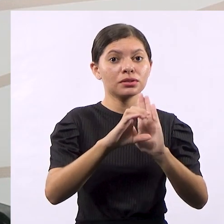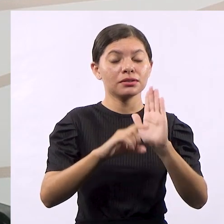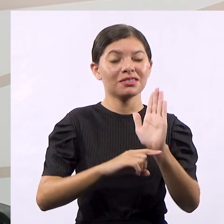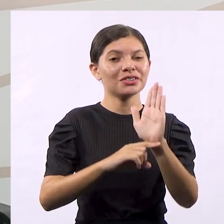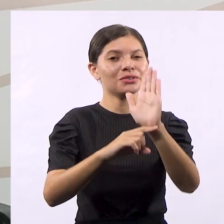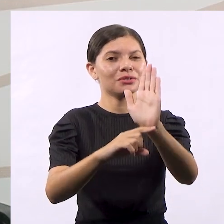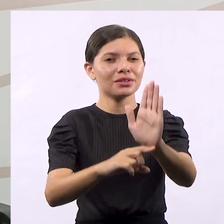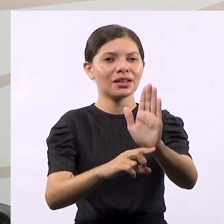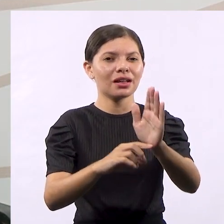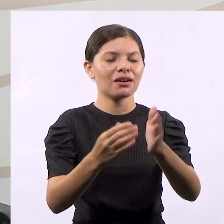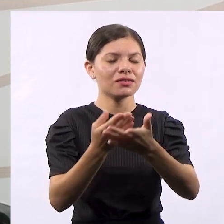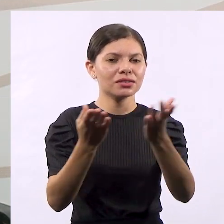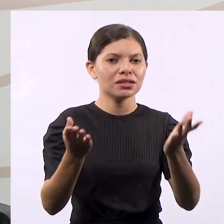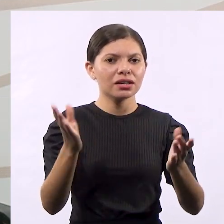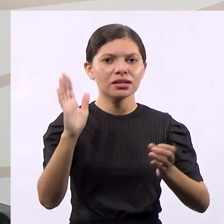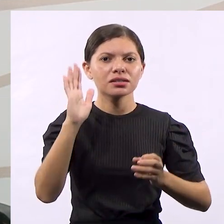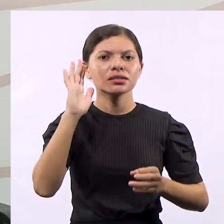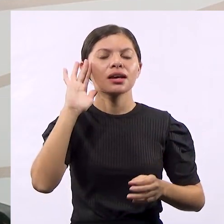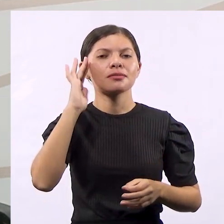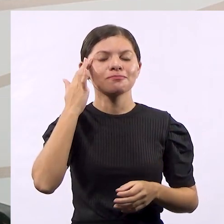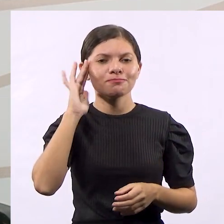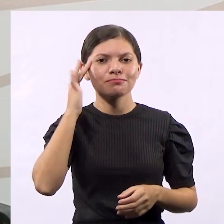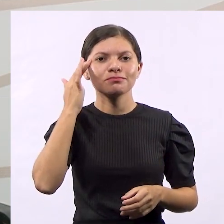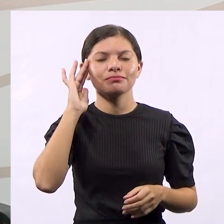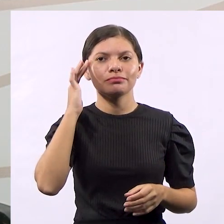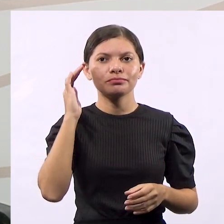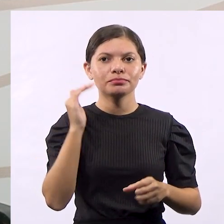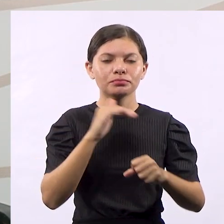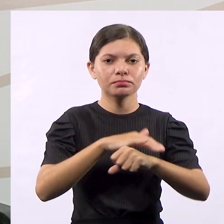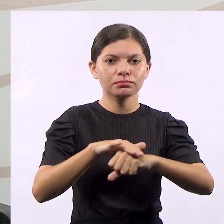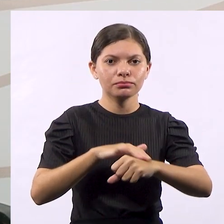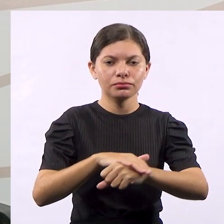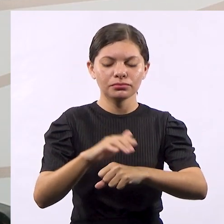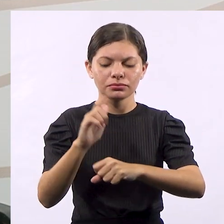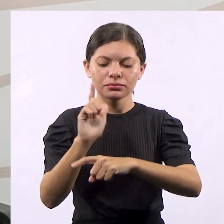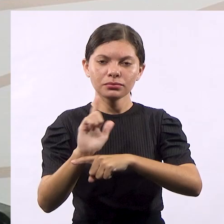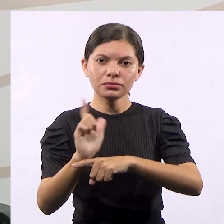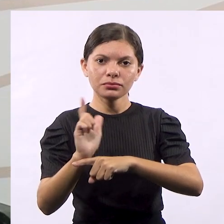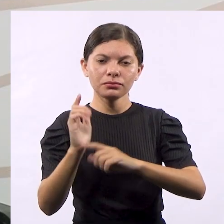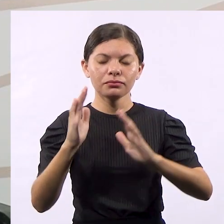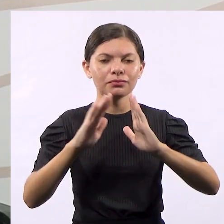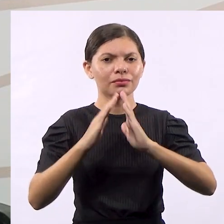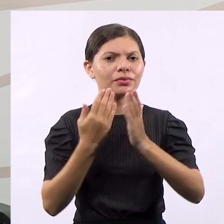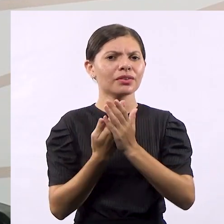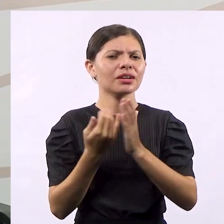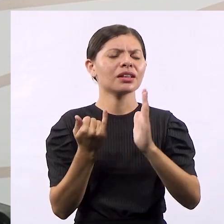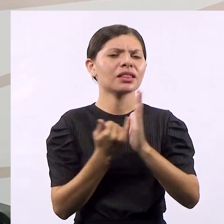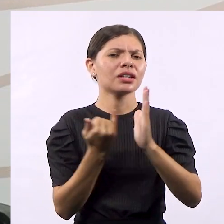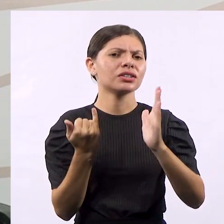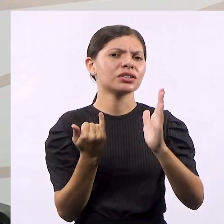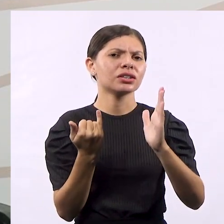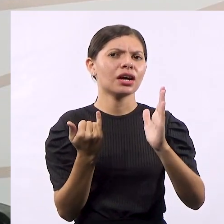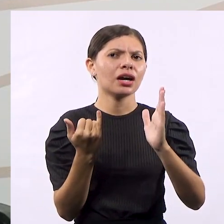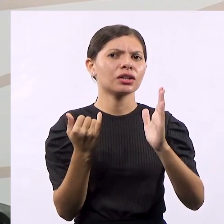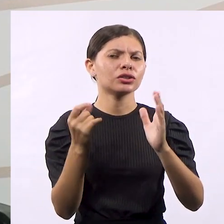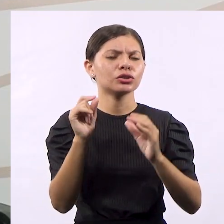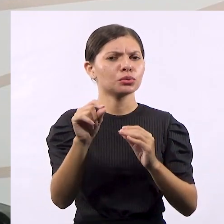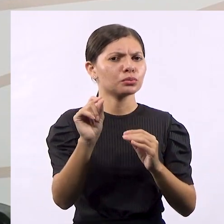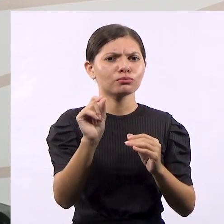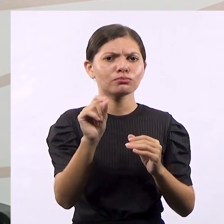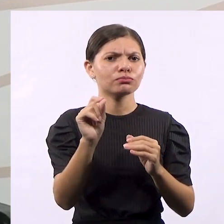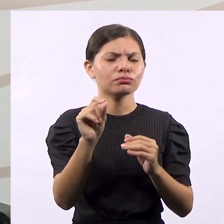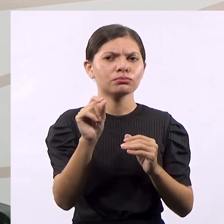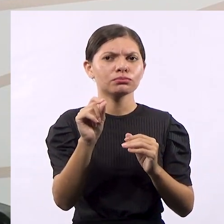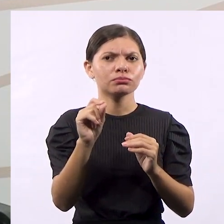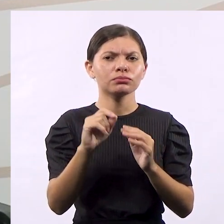vocês compreendam, quando vocês estiverem conversando com o gestor escolar, de que identidades